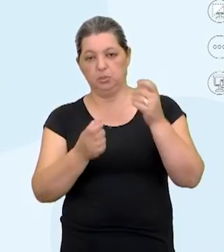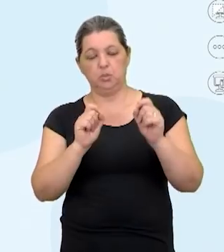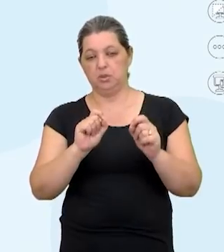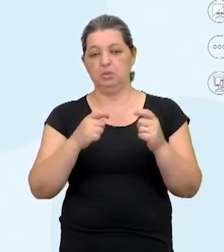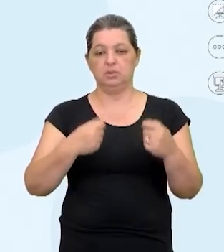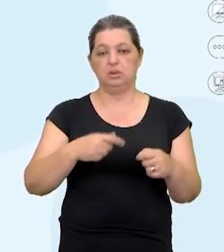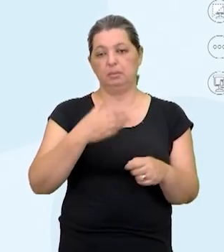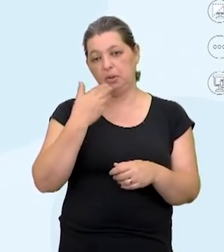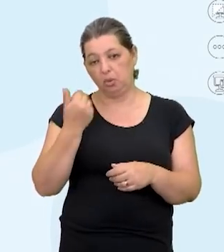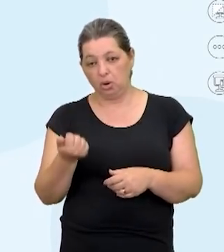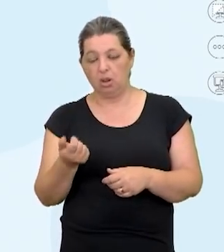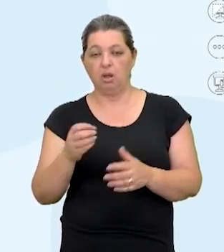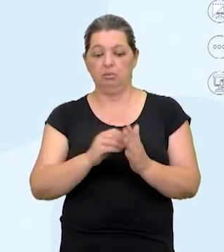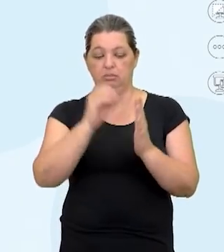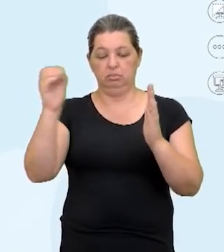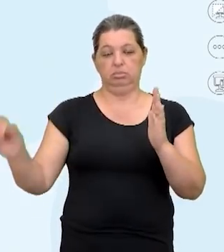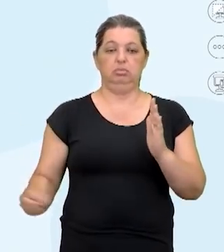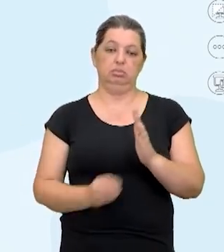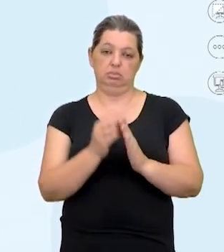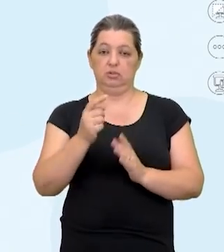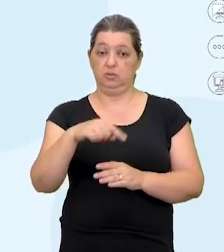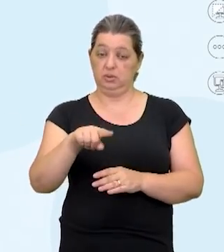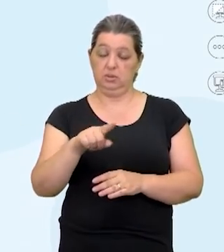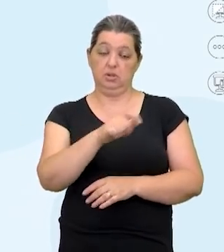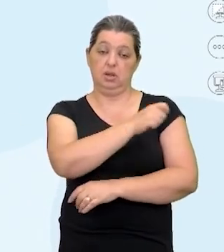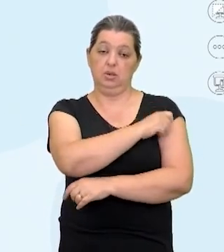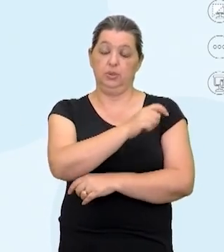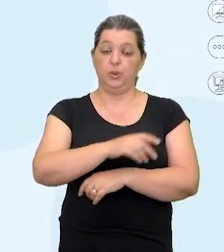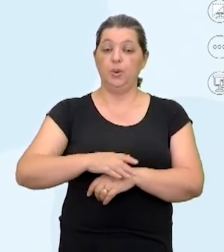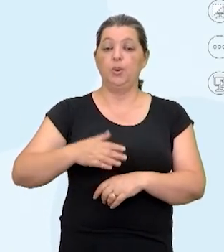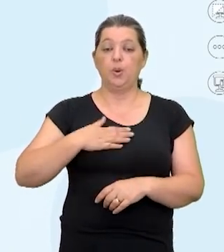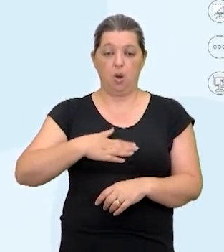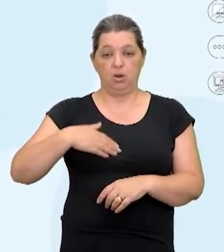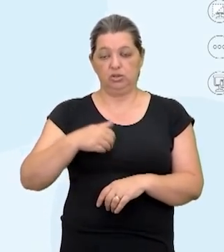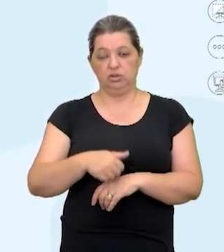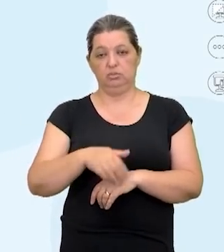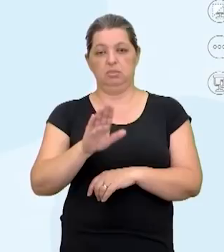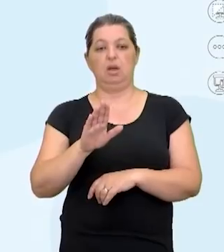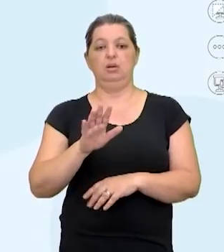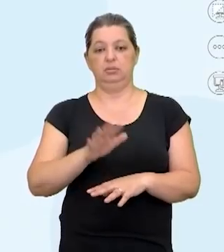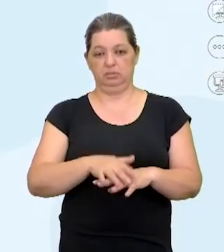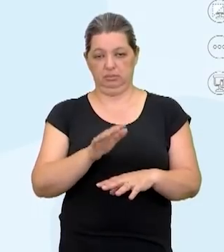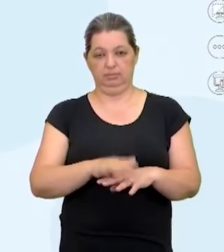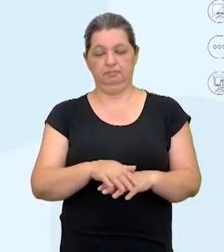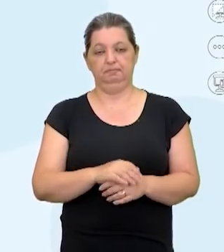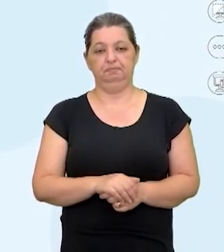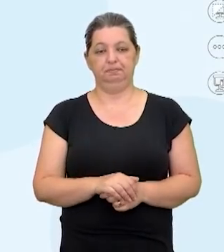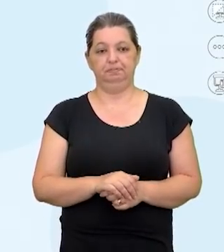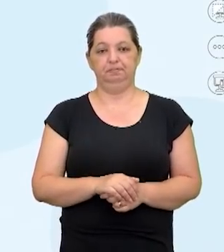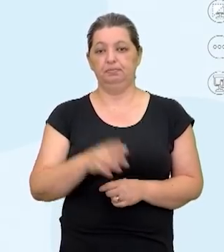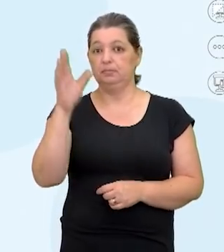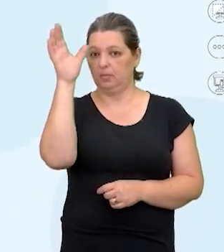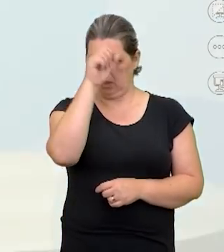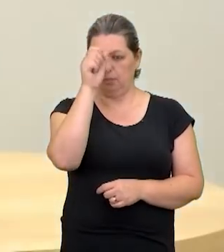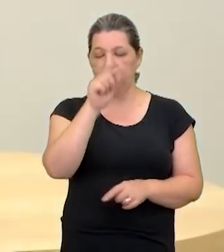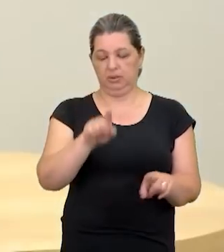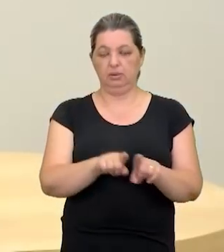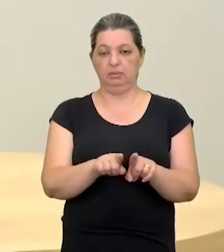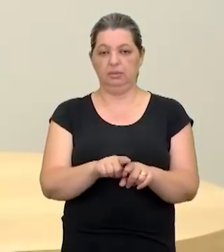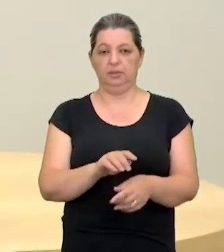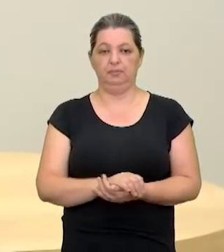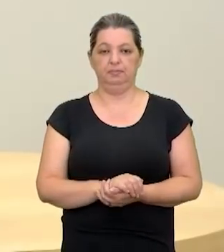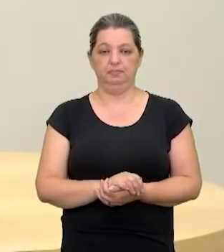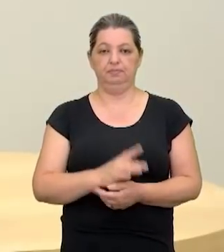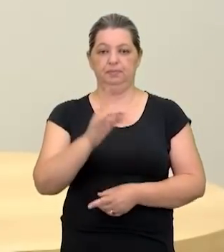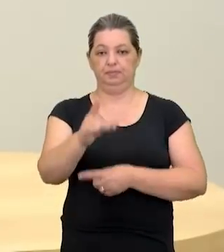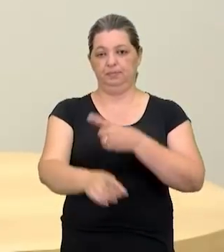precisamos fazer aqui no Centro de Mídias para que você, aluno, goste de matemática cada vez mais e aprenda matemática. E a